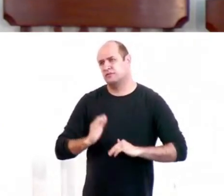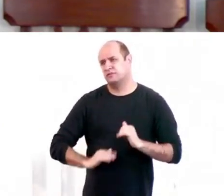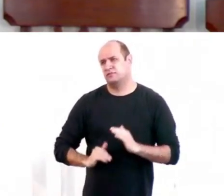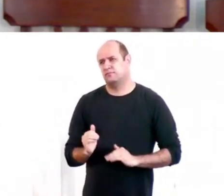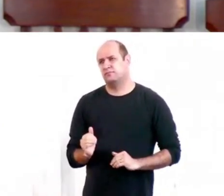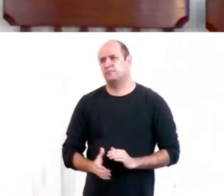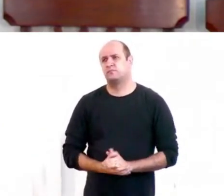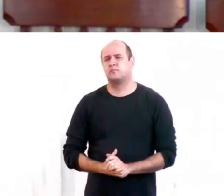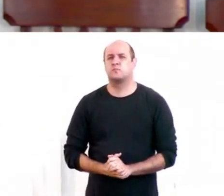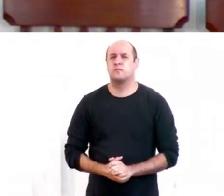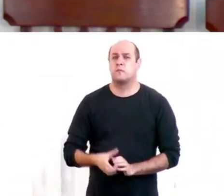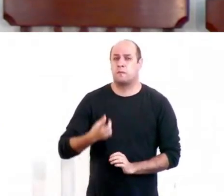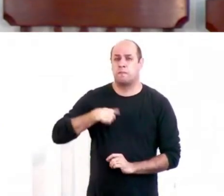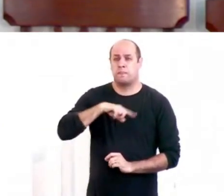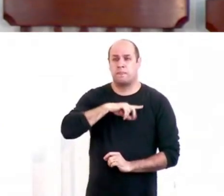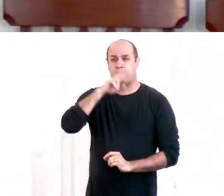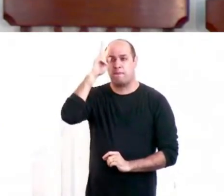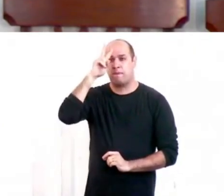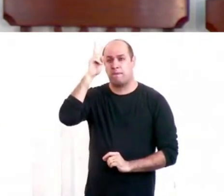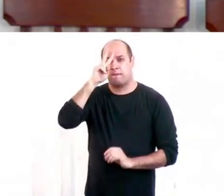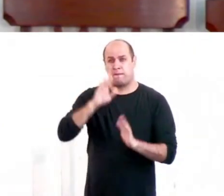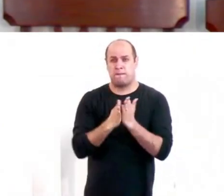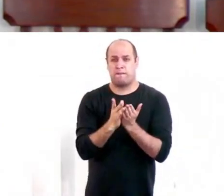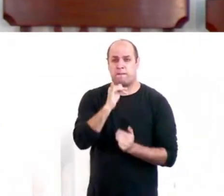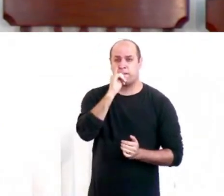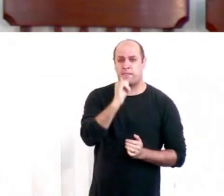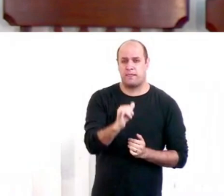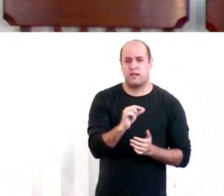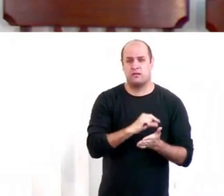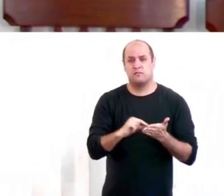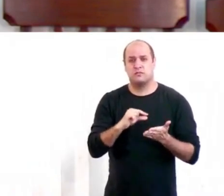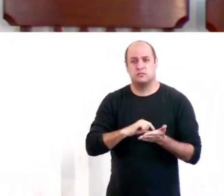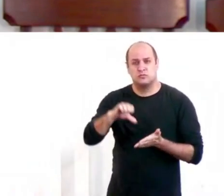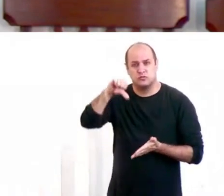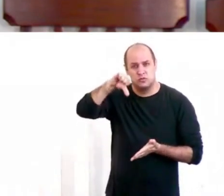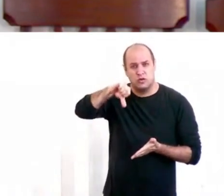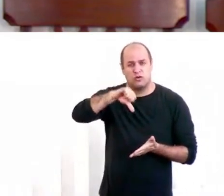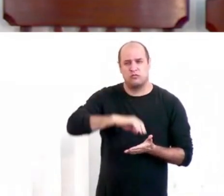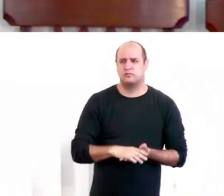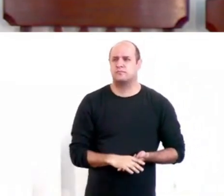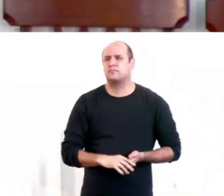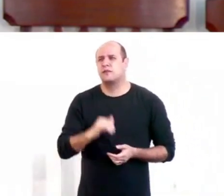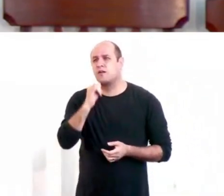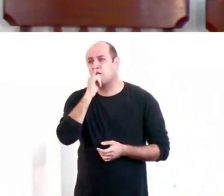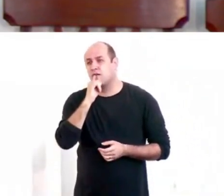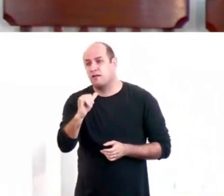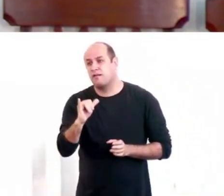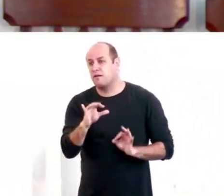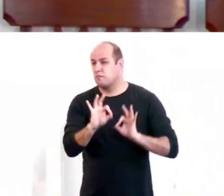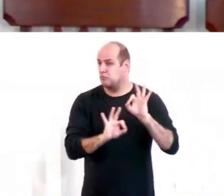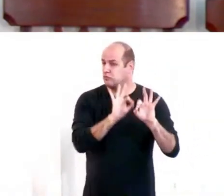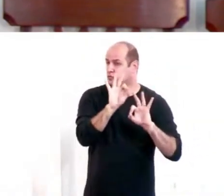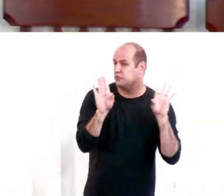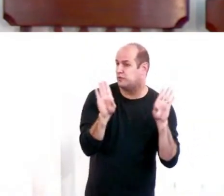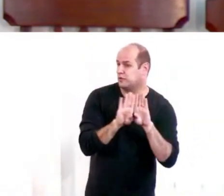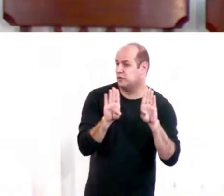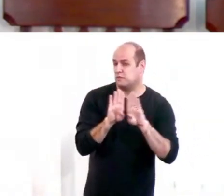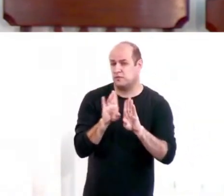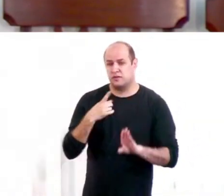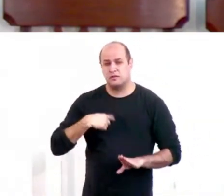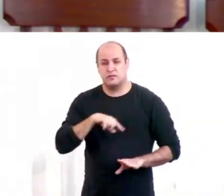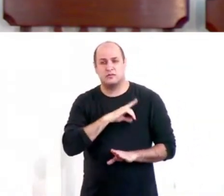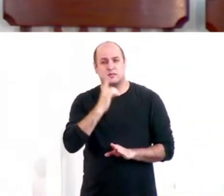irmãos, relembrá-los no trecho que diz assim, verso 9: por esta razão também nós, desde o dia em